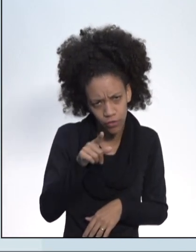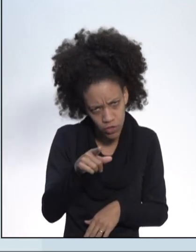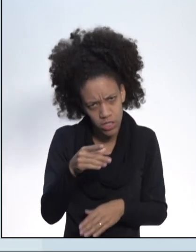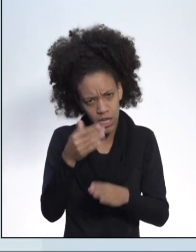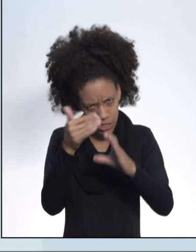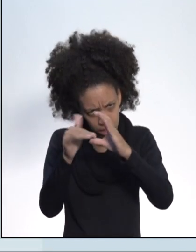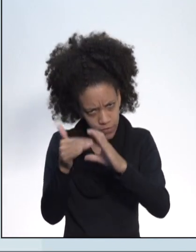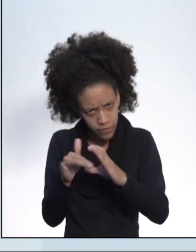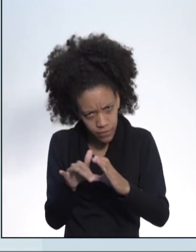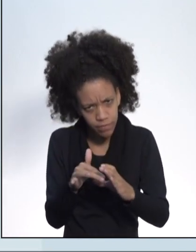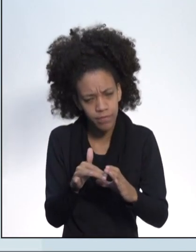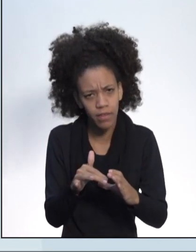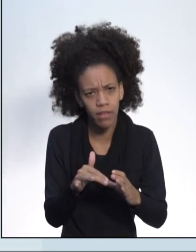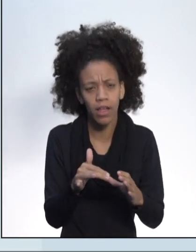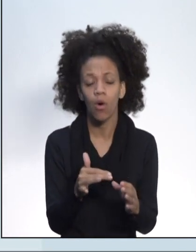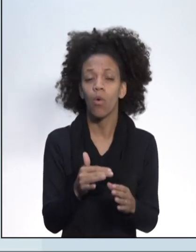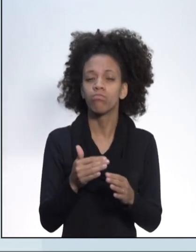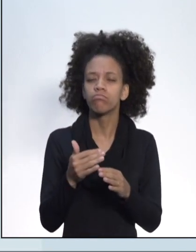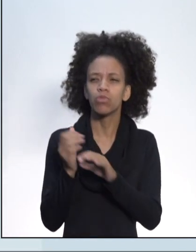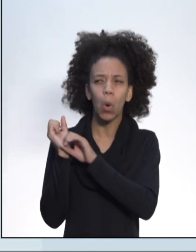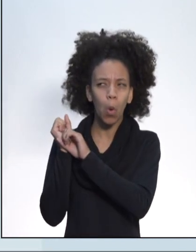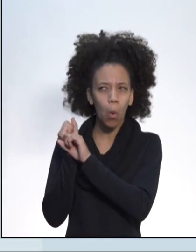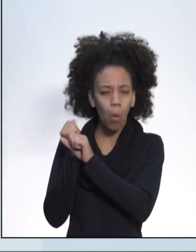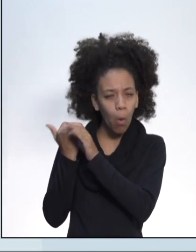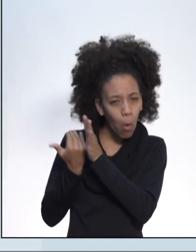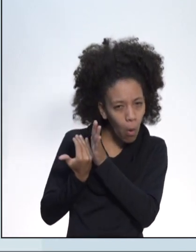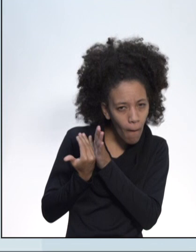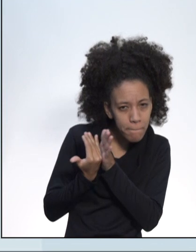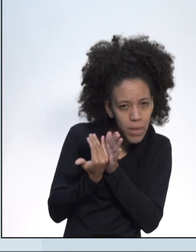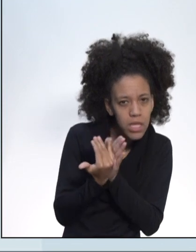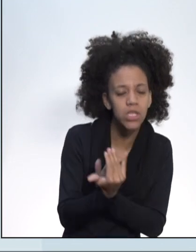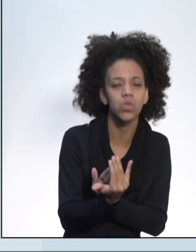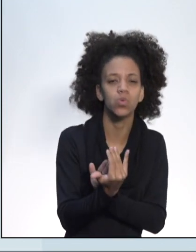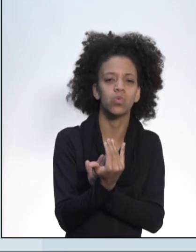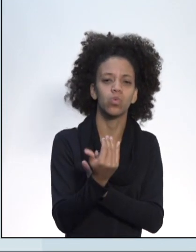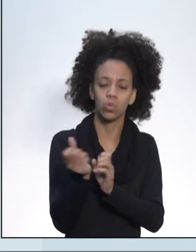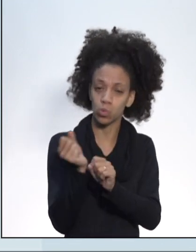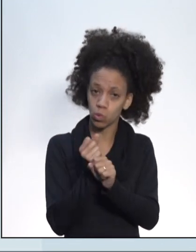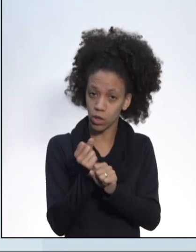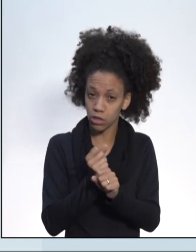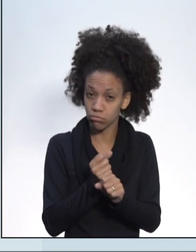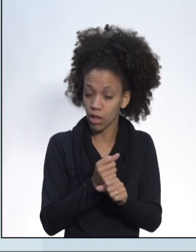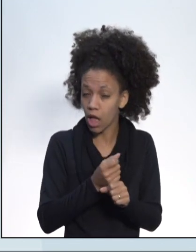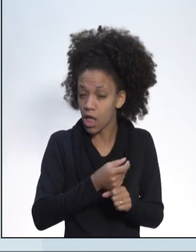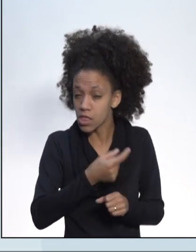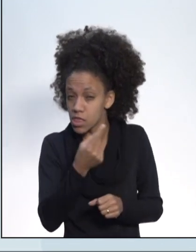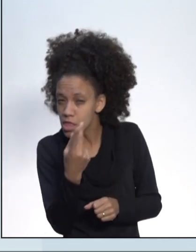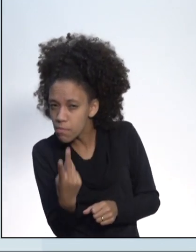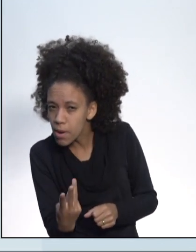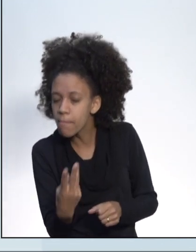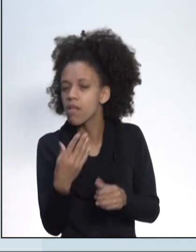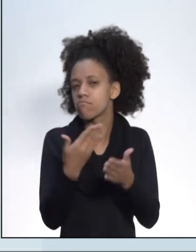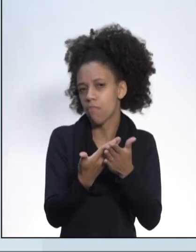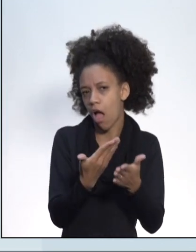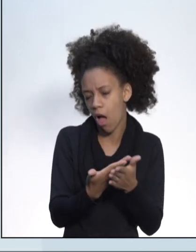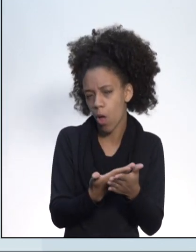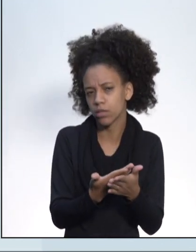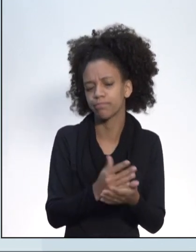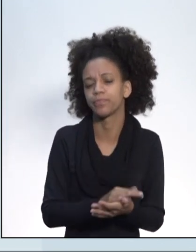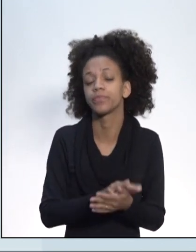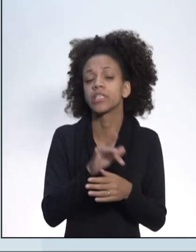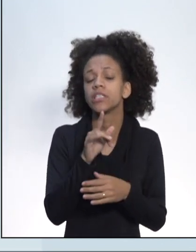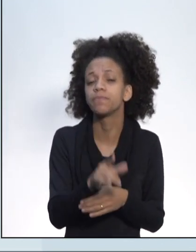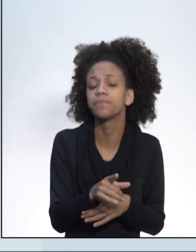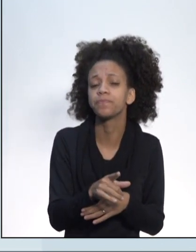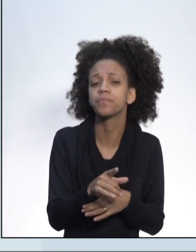vida no começo do ano, logo nas primeiras semanas de aula, e esse caderno,